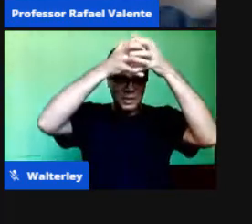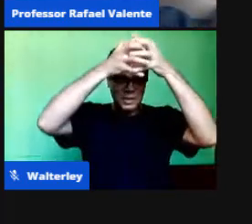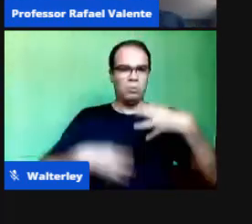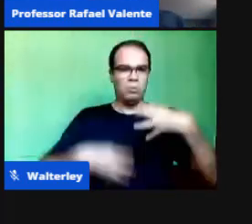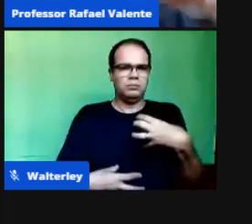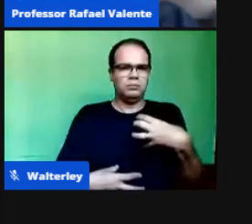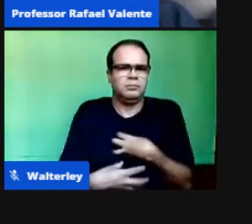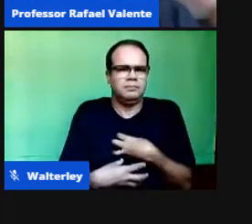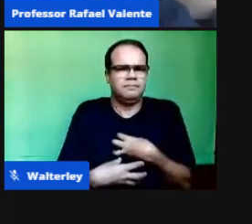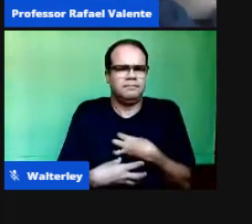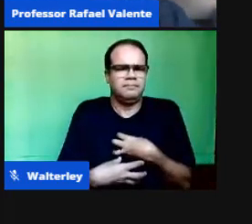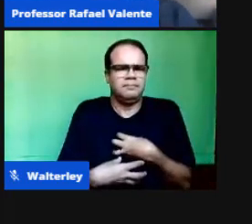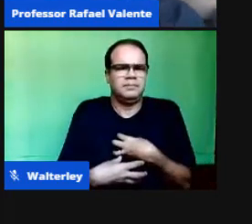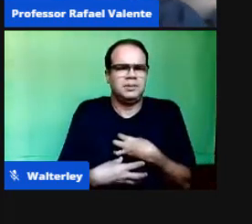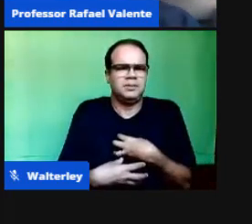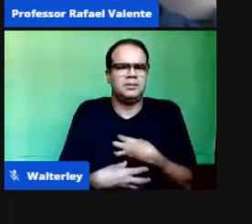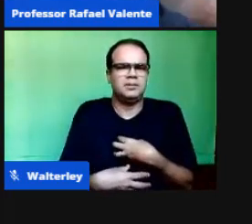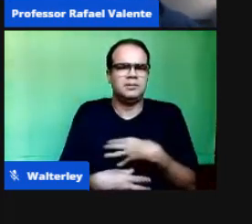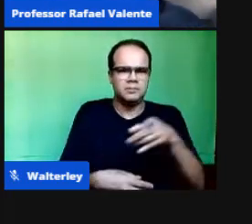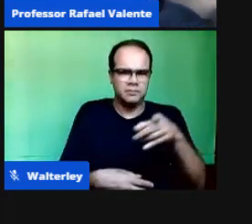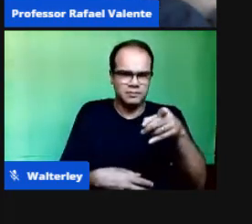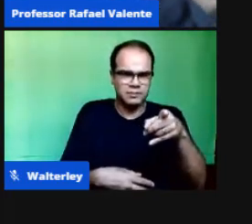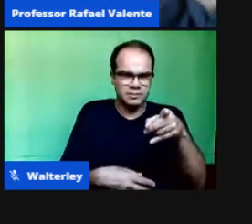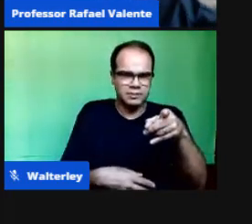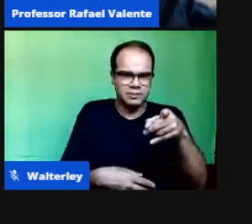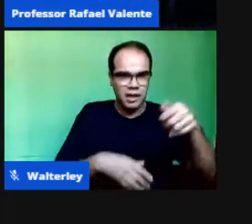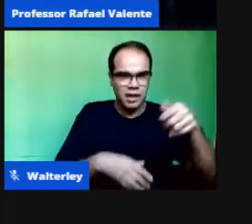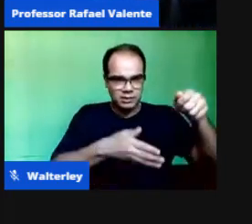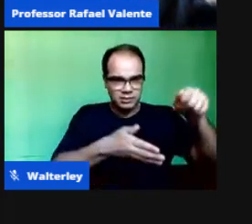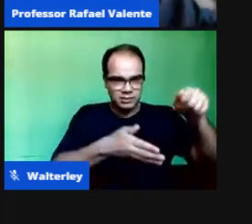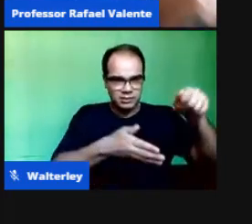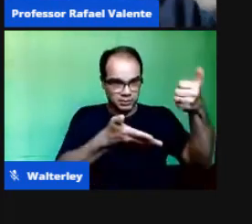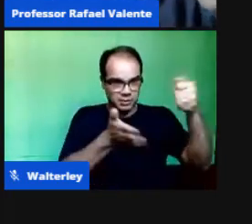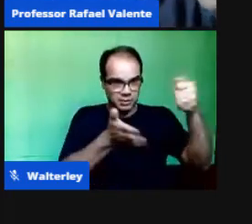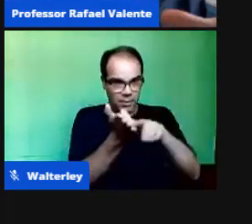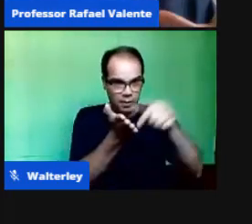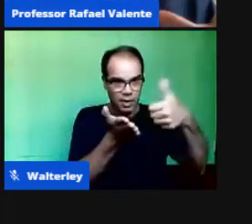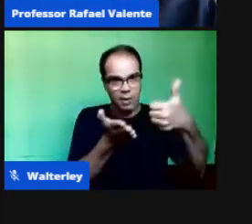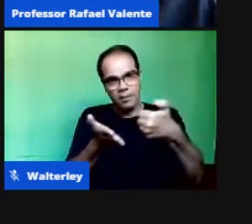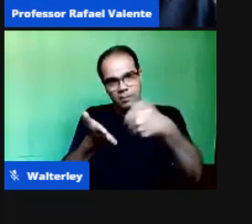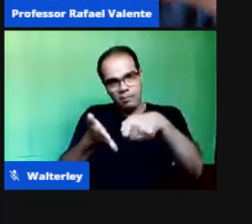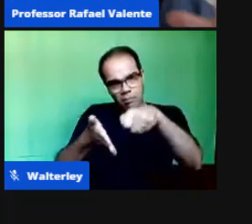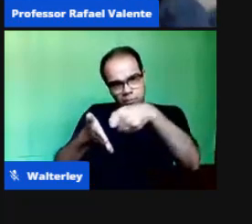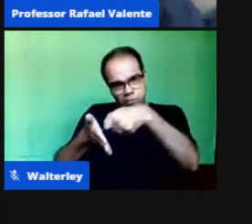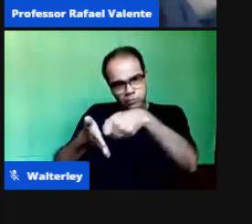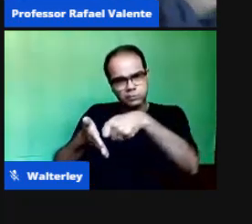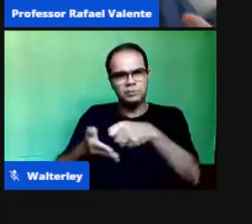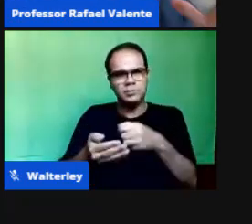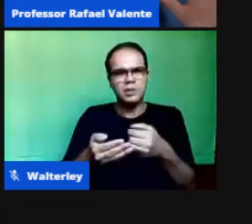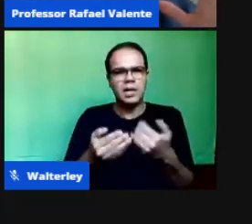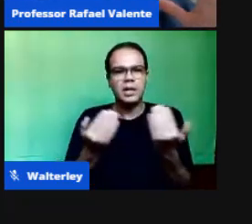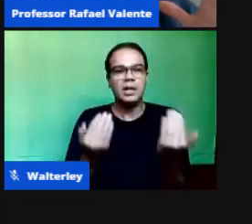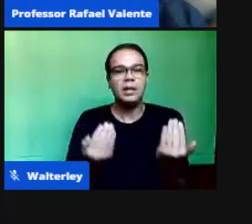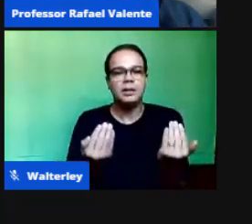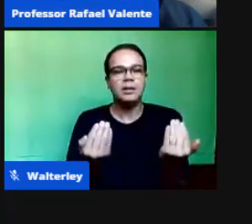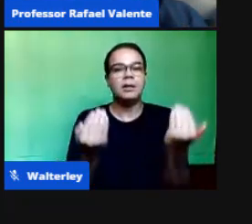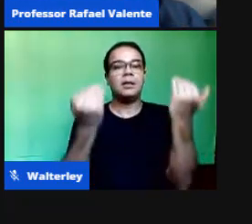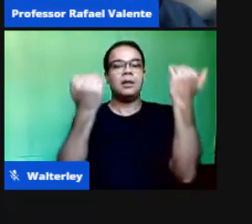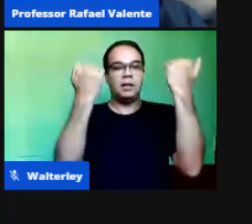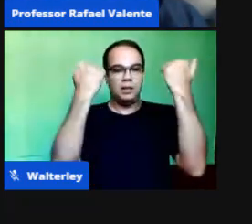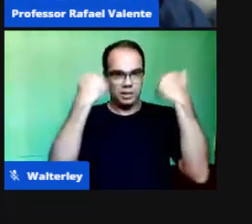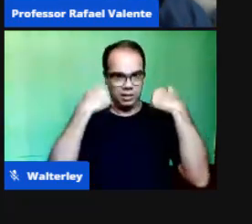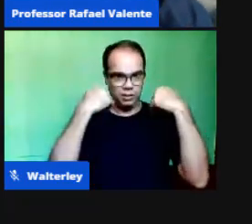Se quiser ainda explorar um pouco mais a sua resposta, né? Como que eu posso desenvolver isso dentro do meu ambiente